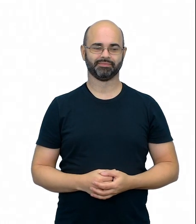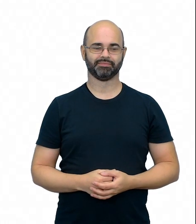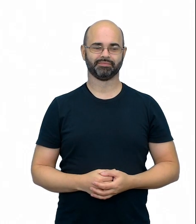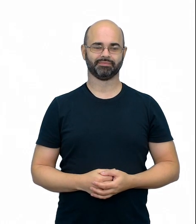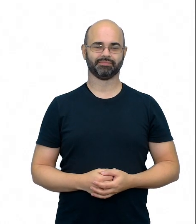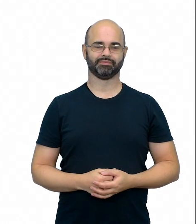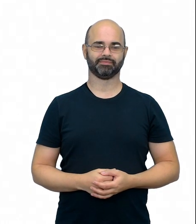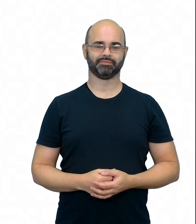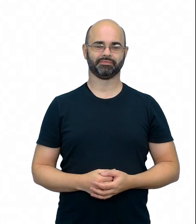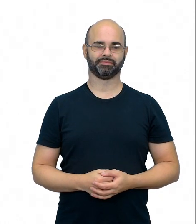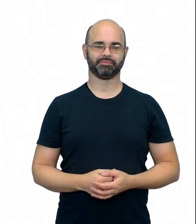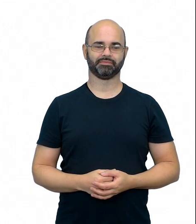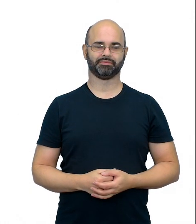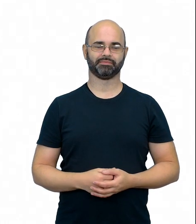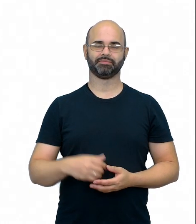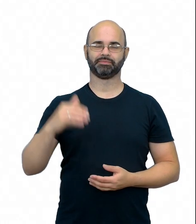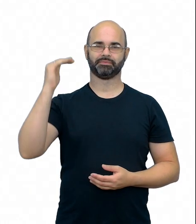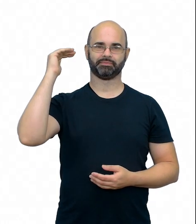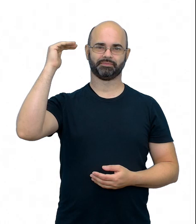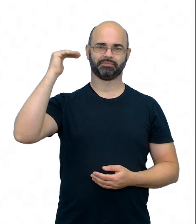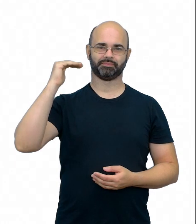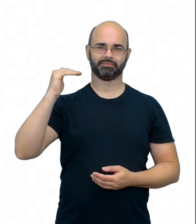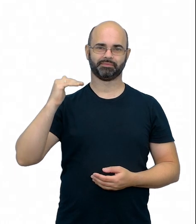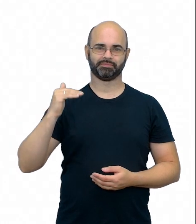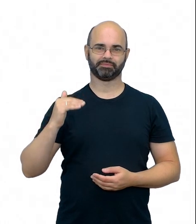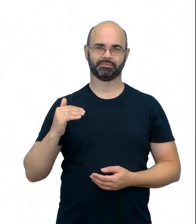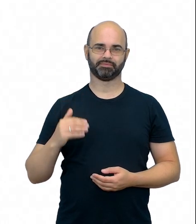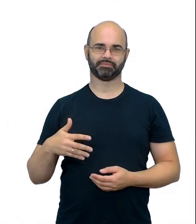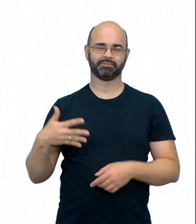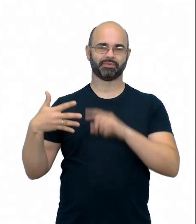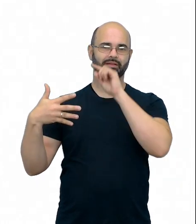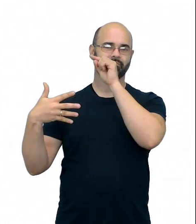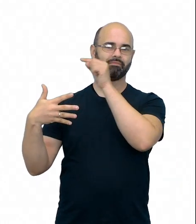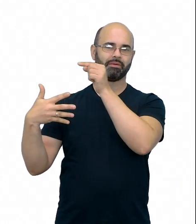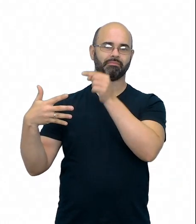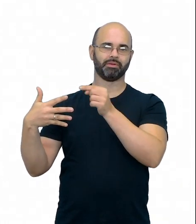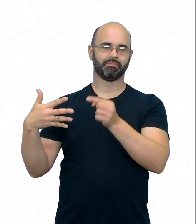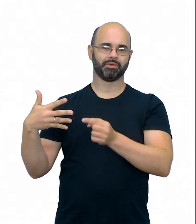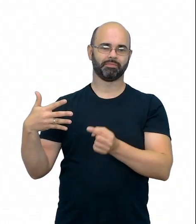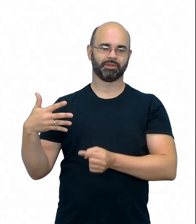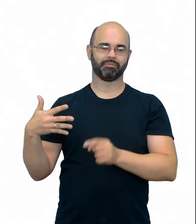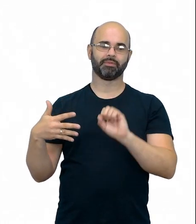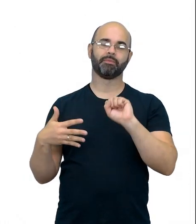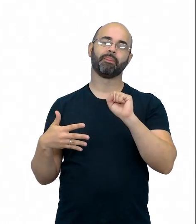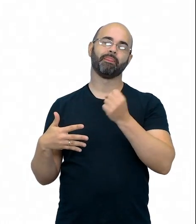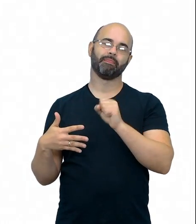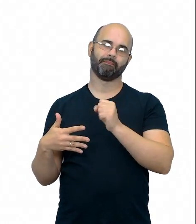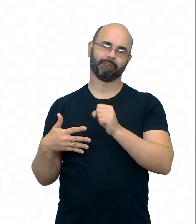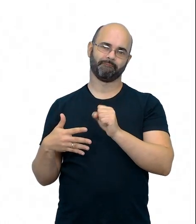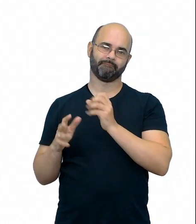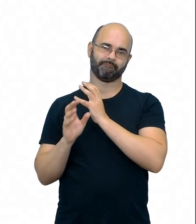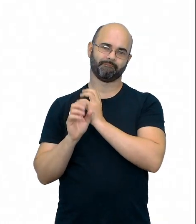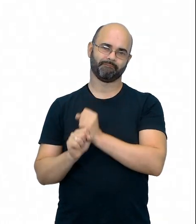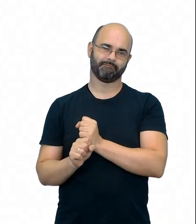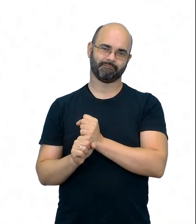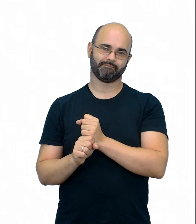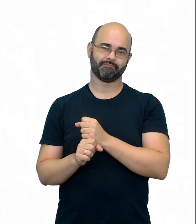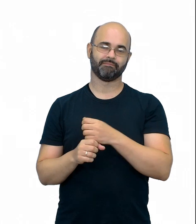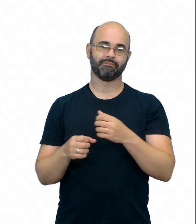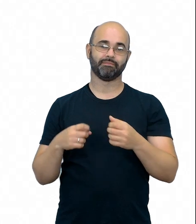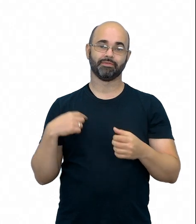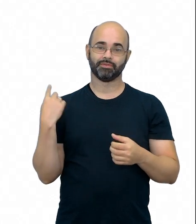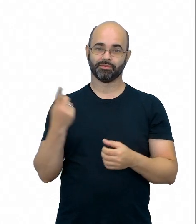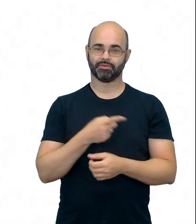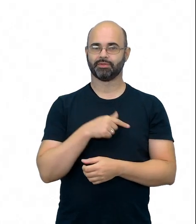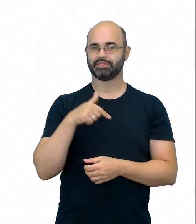aulas para vocês. Temos aí sempre 8 aulas, E a nossa é a sétima, né? Está